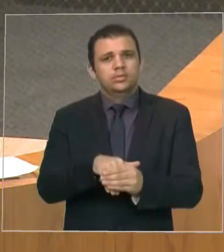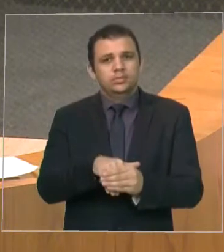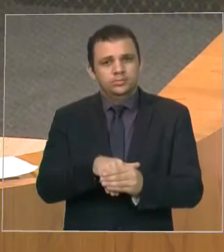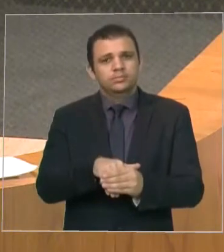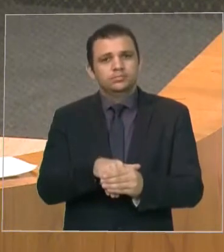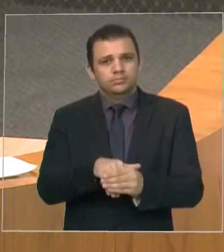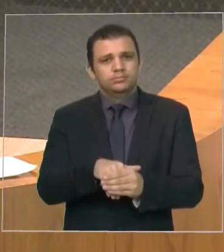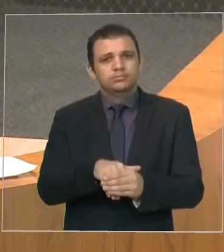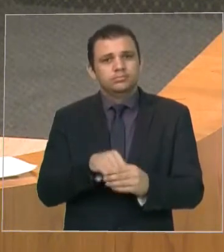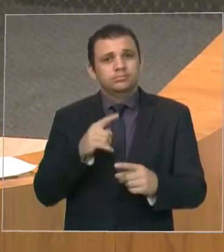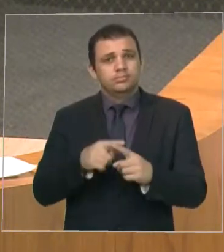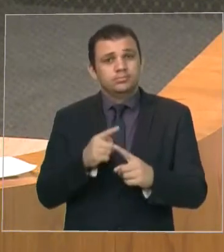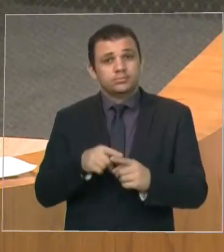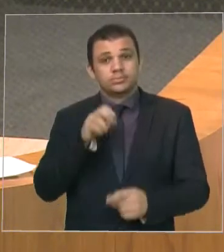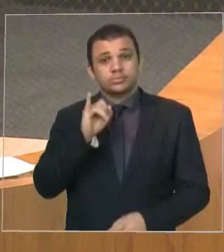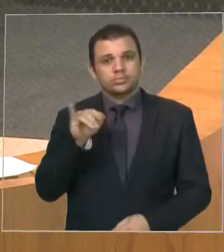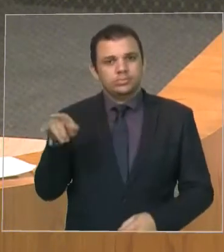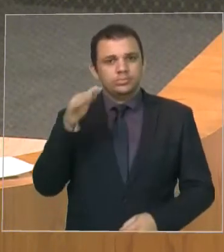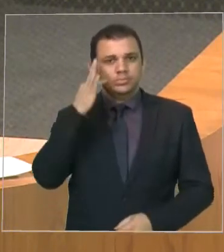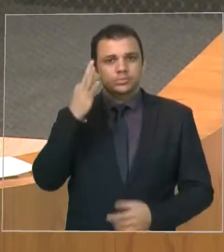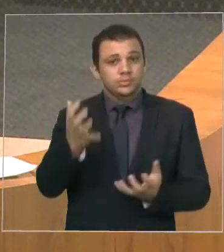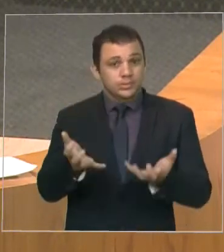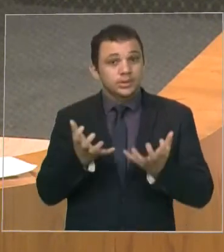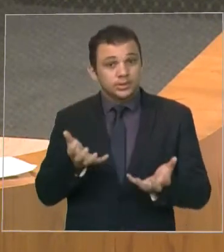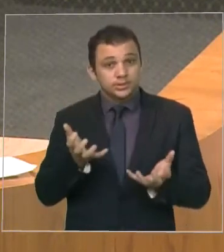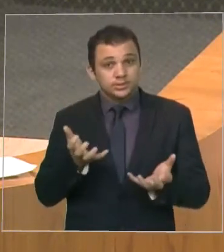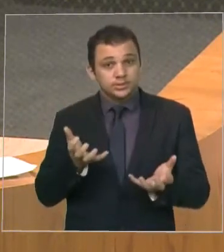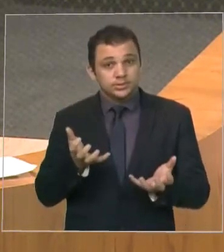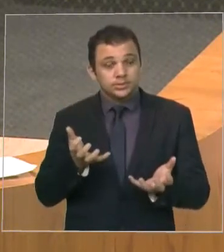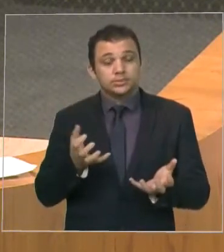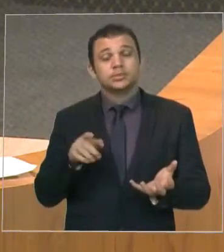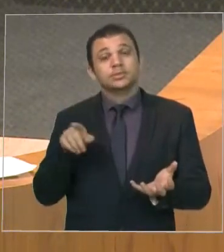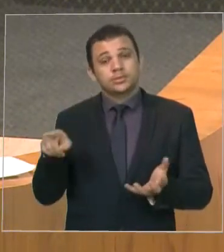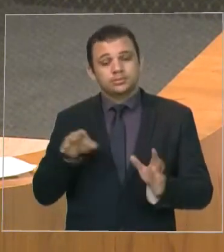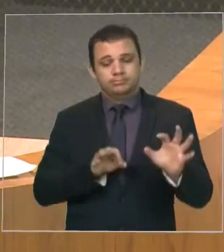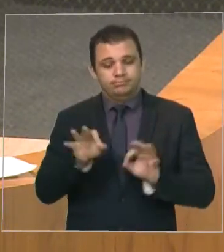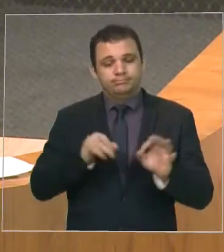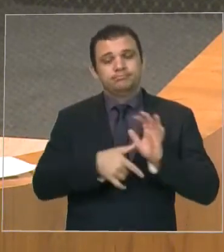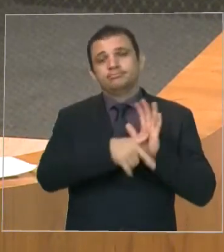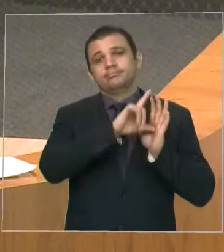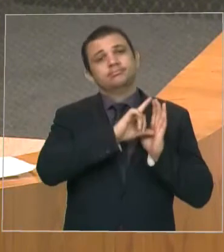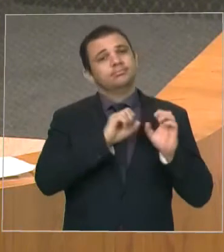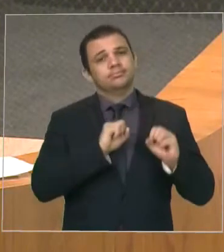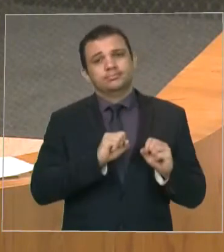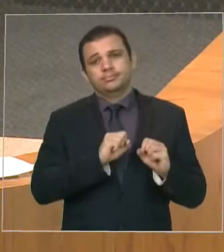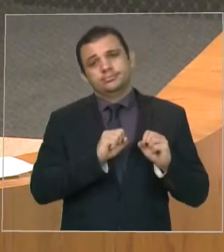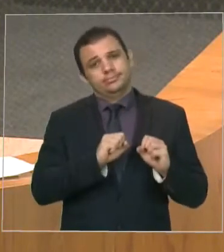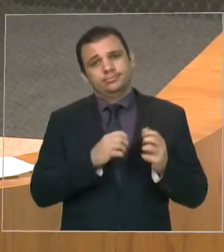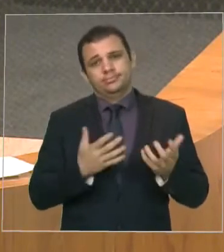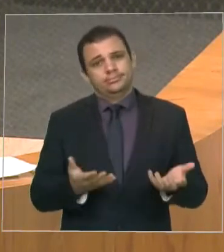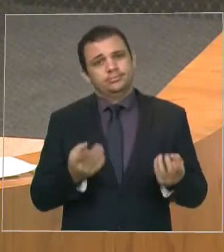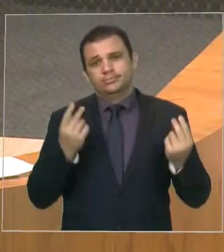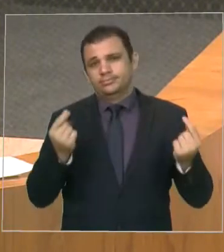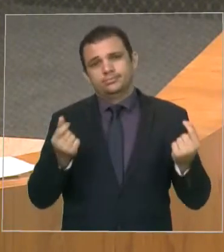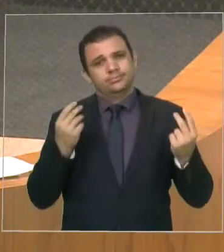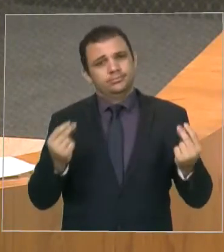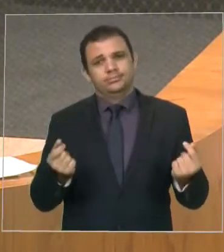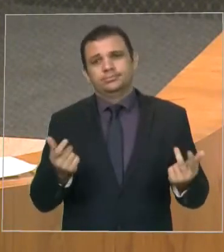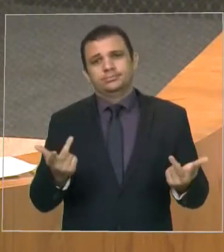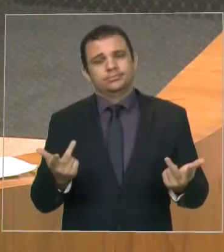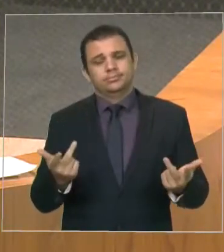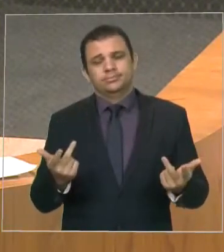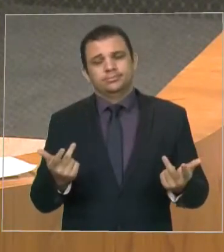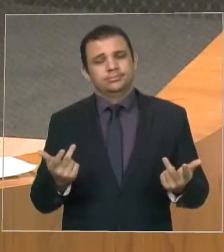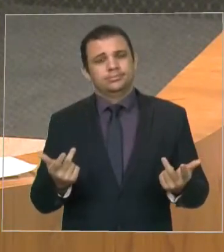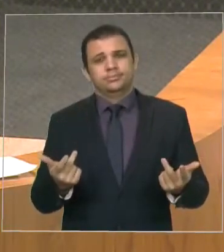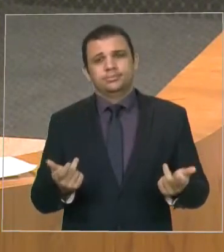porque se Flávio Dino quisesse, ele teria tomado essa medida, como eu já disse anteriormente, há muito tempo, e